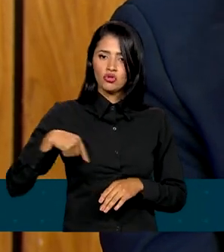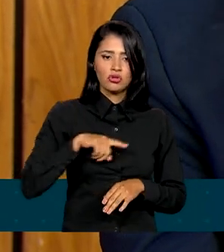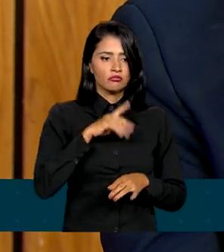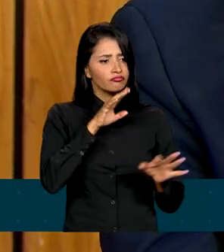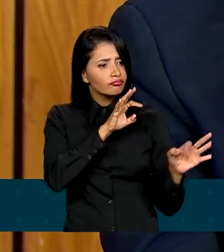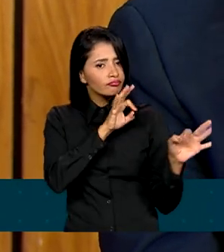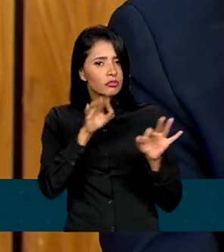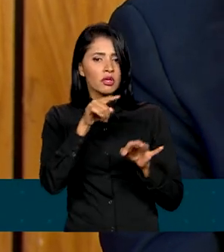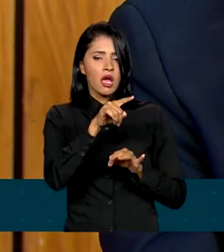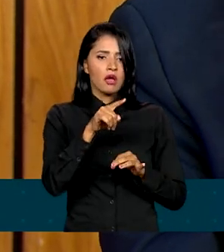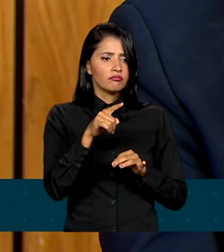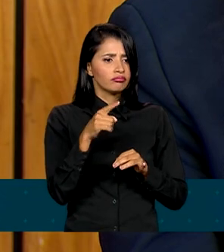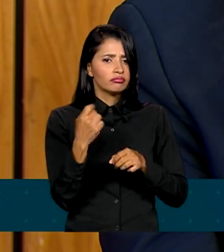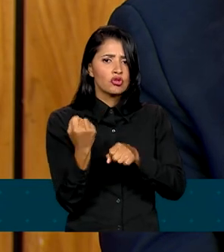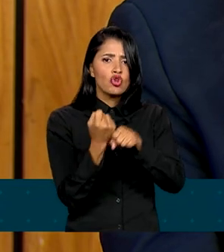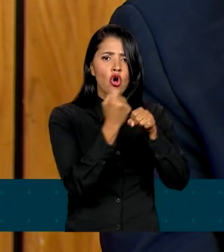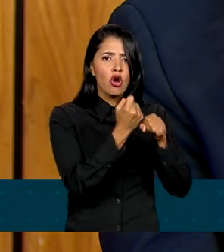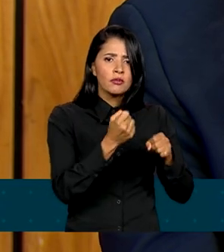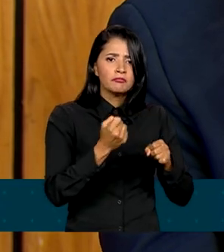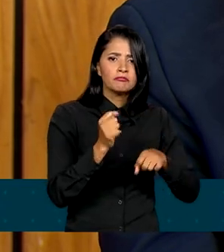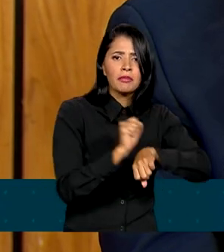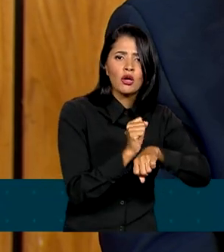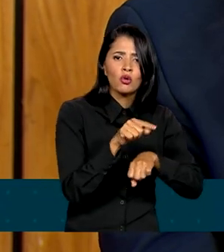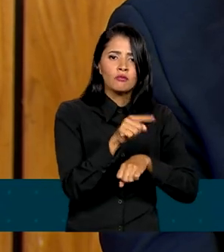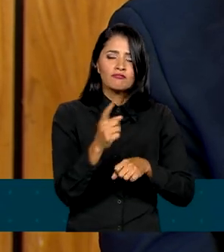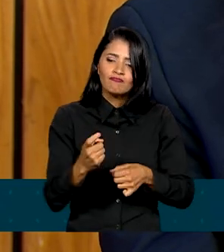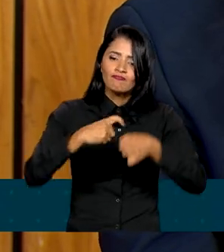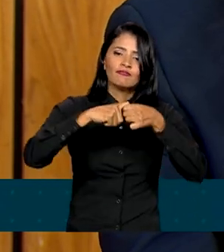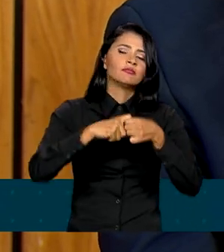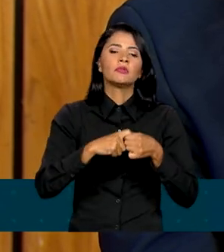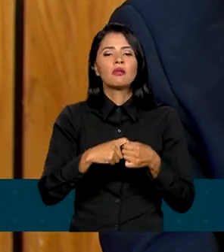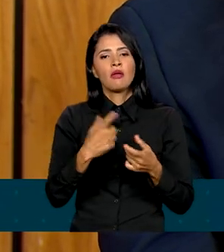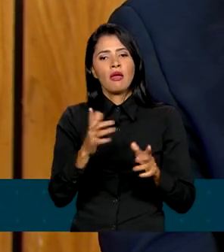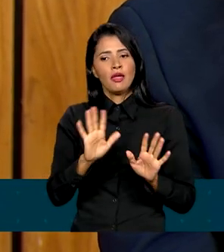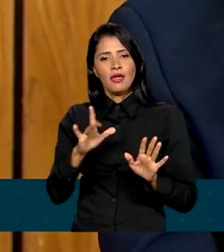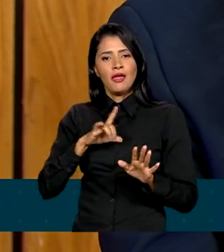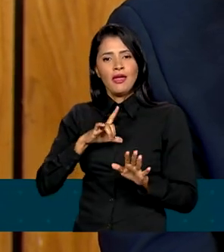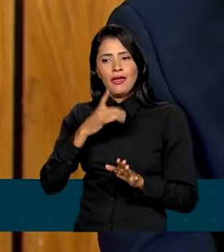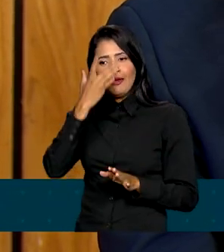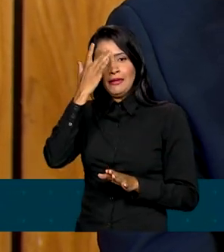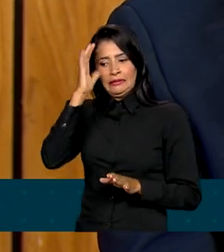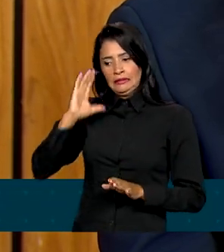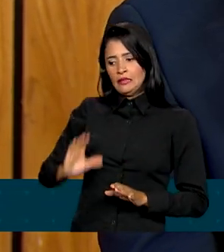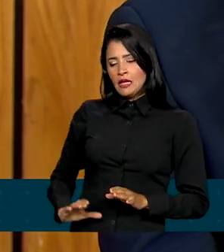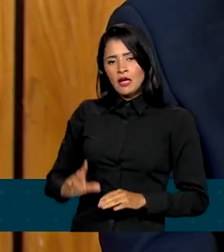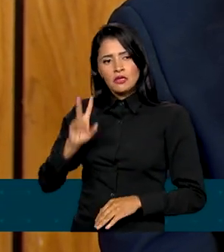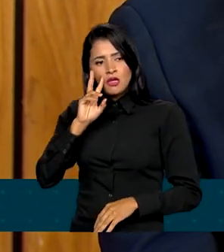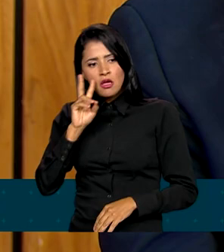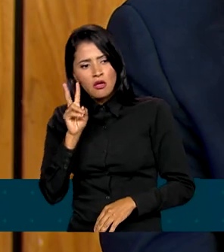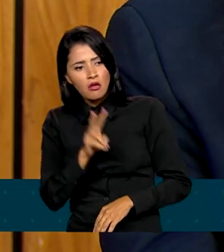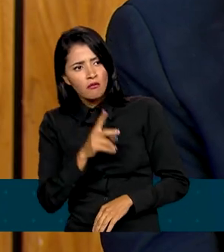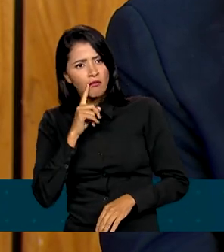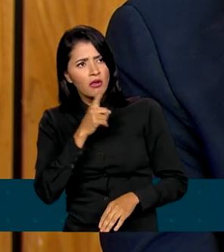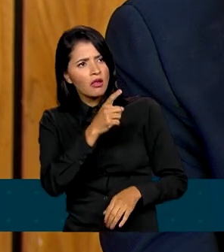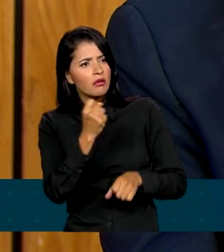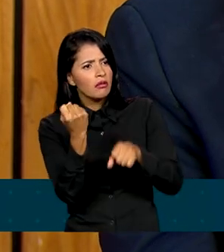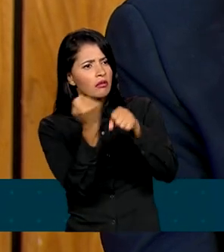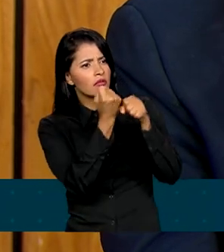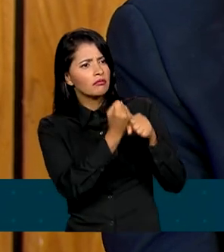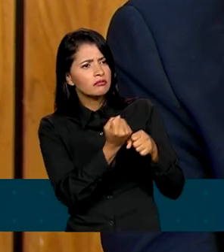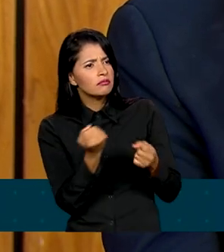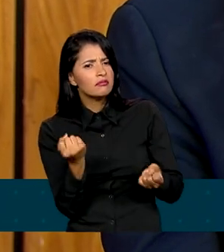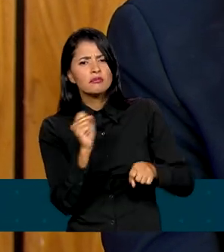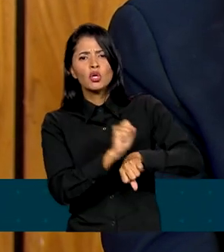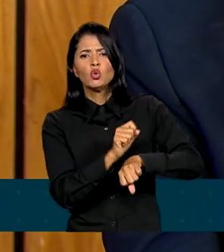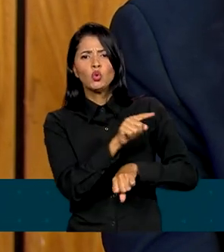obras paralisadas para que elas retomem, né, e a gente não tenha mais os cidadãos de cada município olhando ali uma obra paralisada de algo que